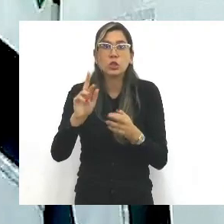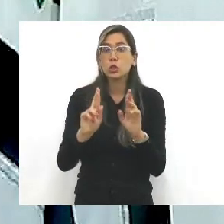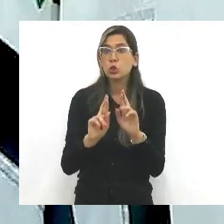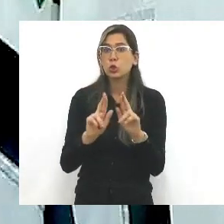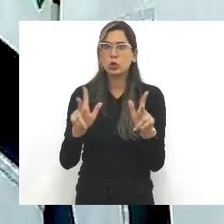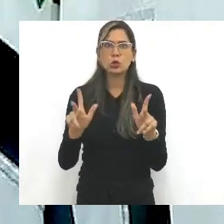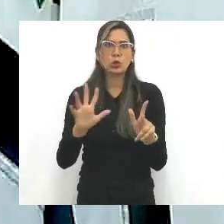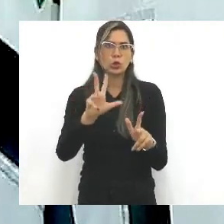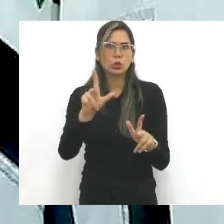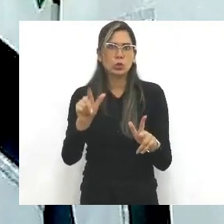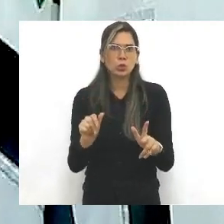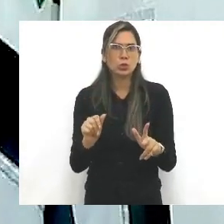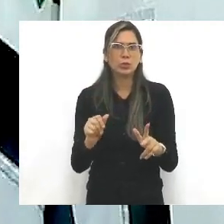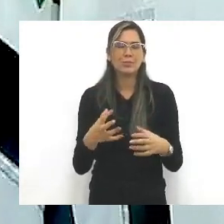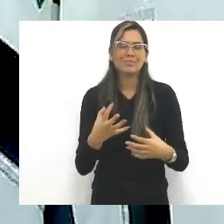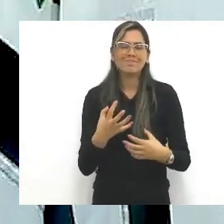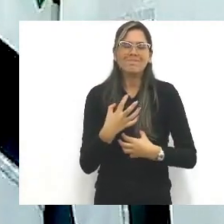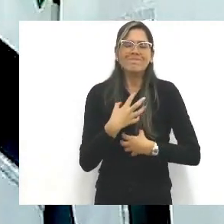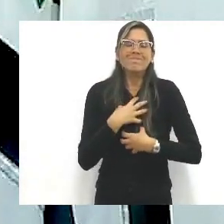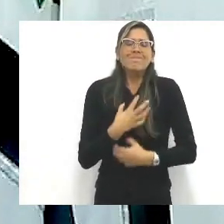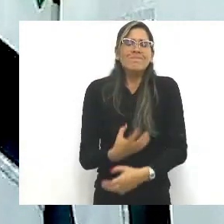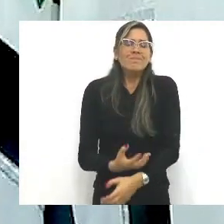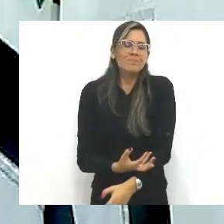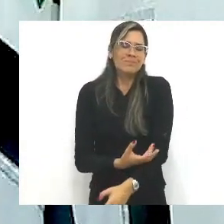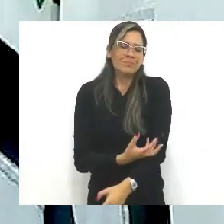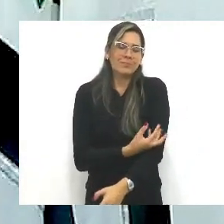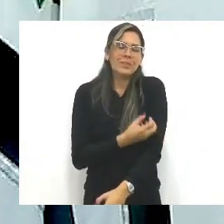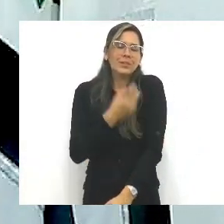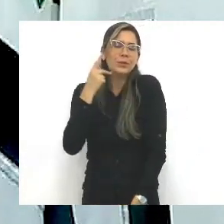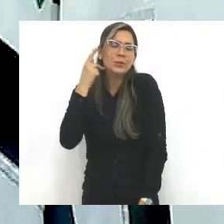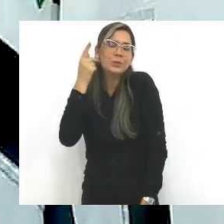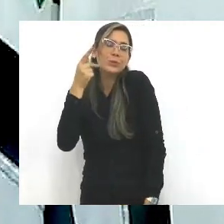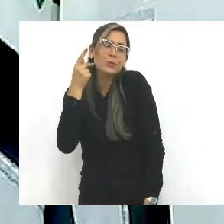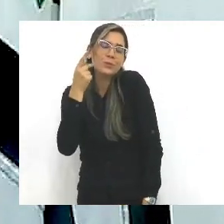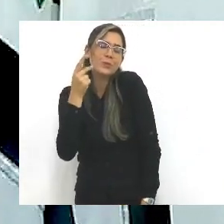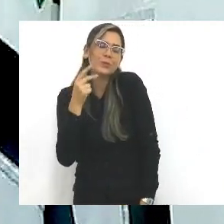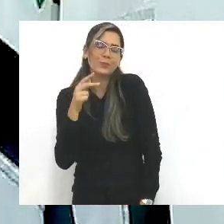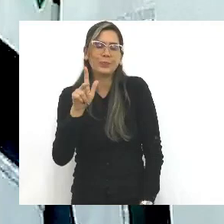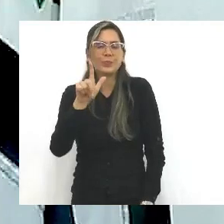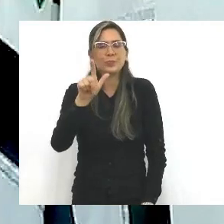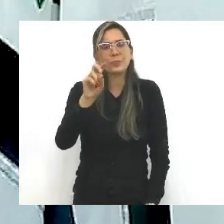diferença. Fiquei emocionado pelo depoimento do vereador Lucas Garcia.